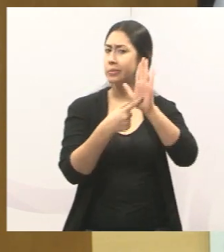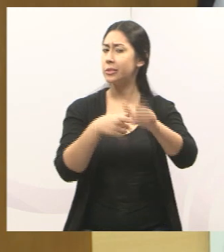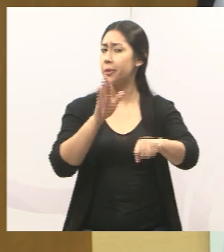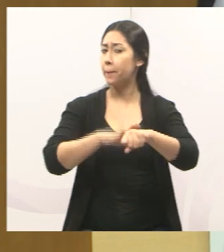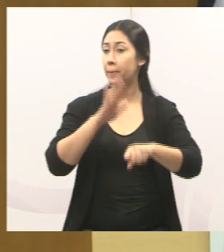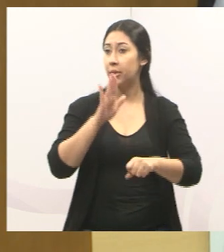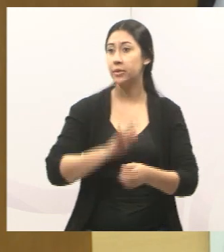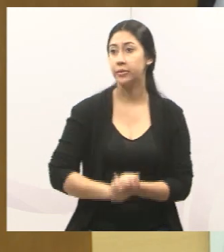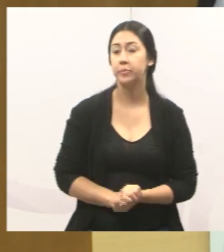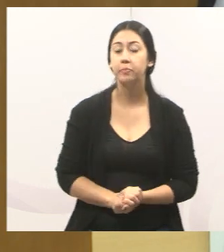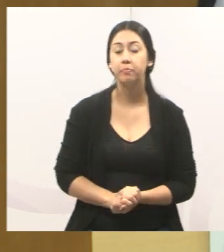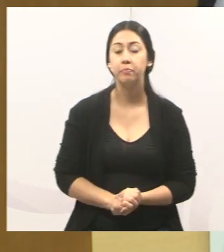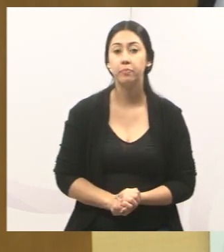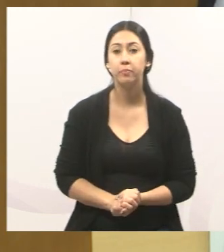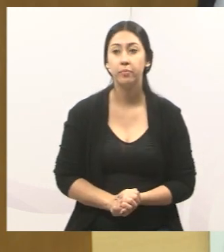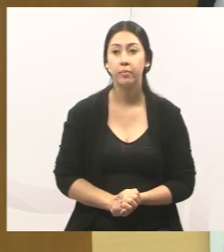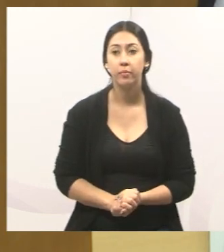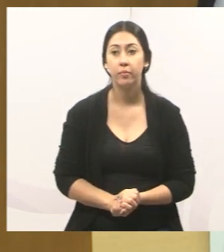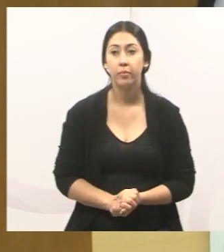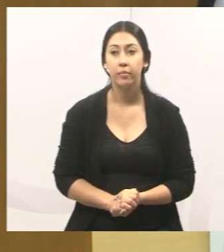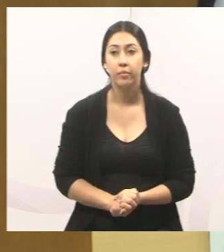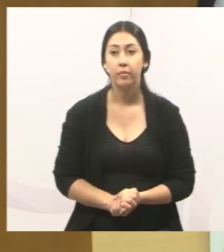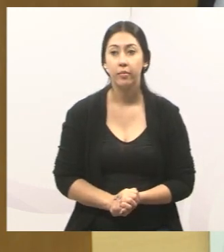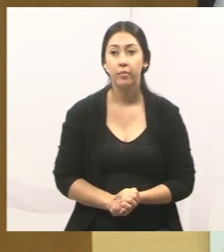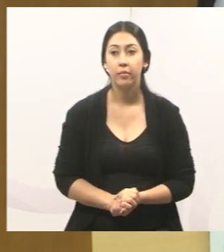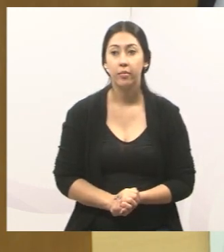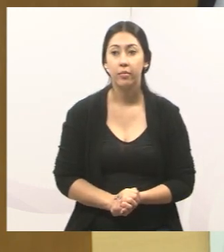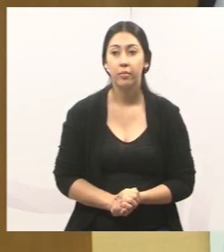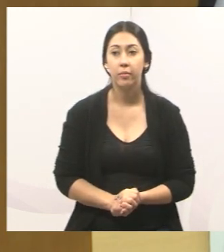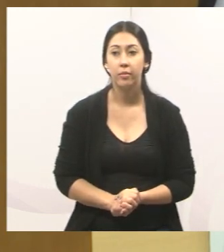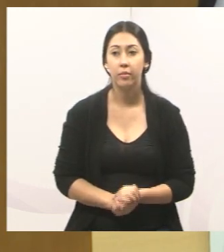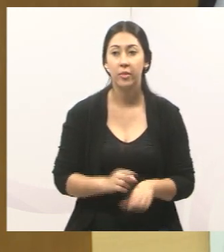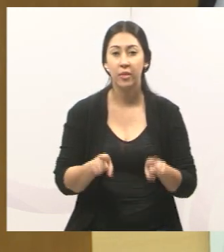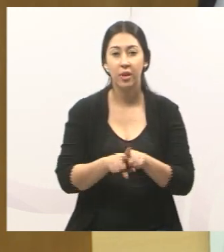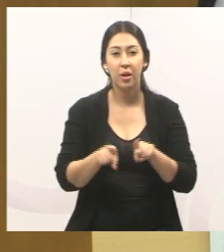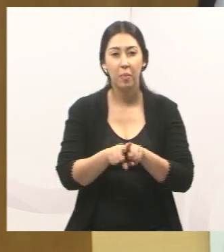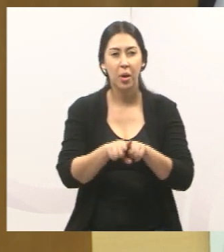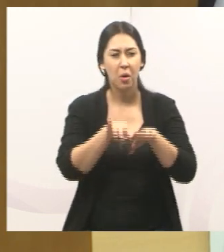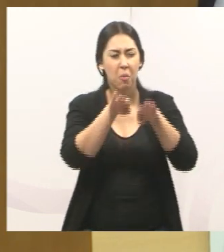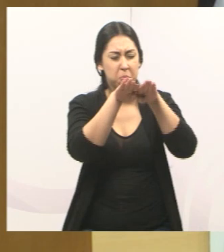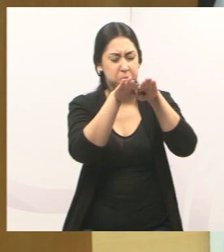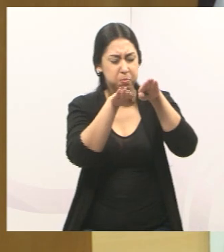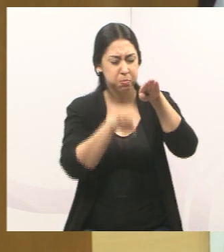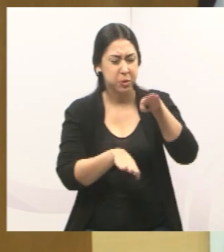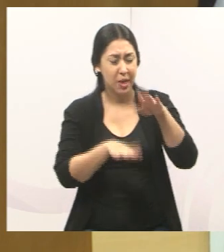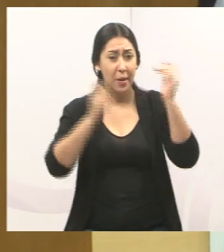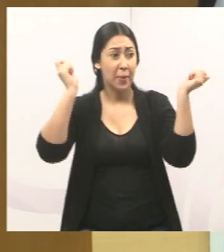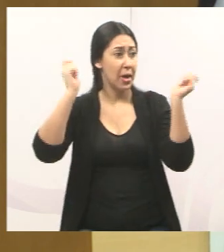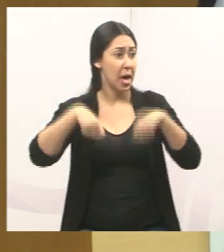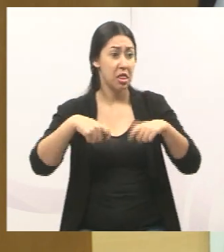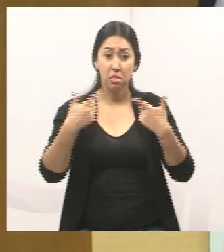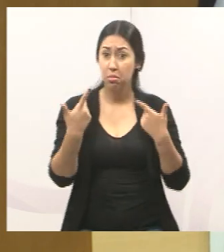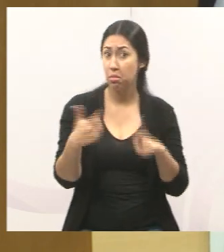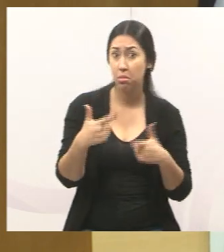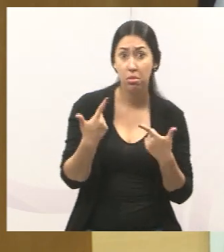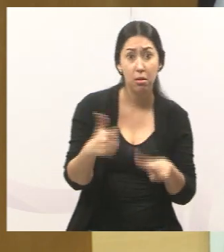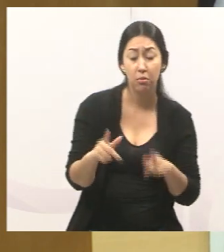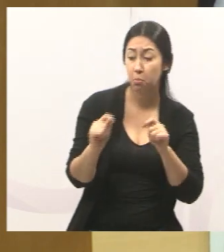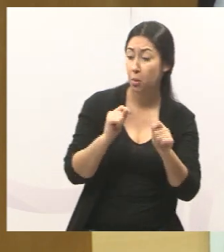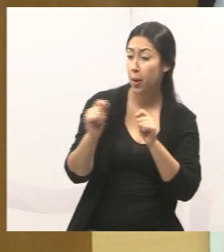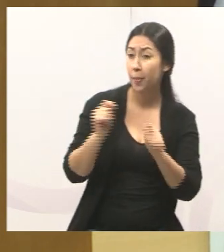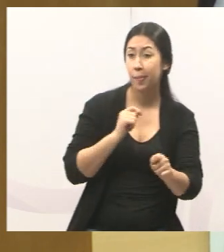frente. Baixo índice de liquidez imediata, revelando a falta de capacidade financeira para